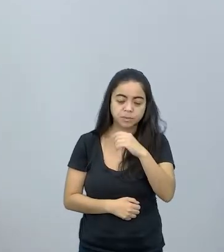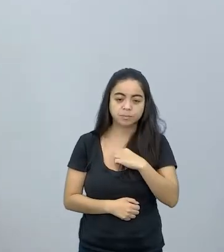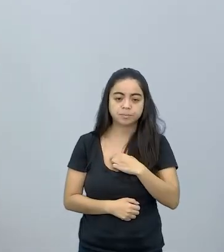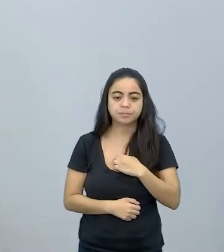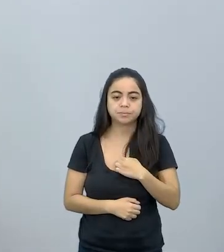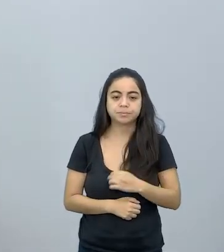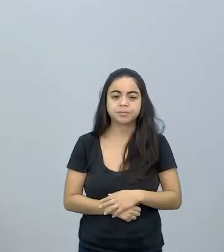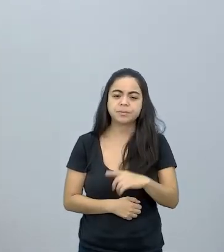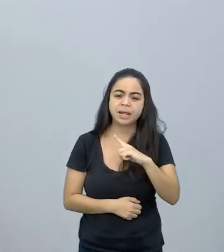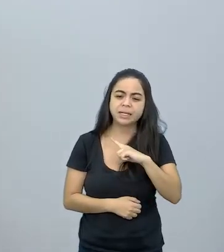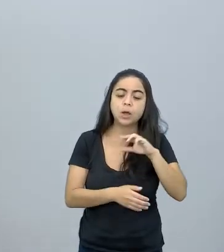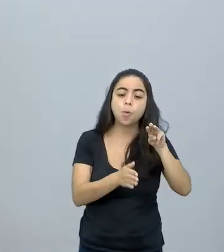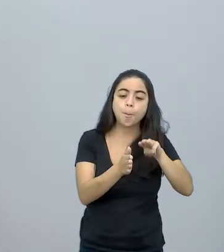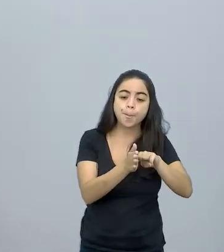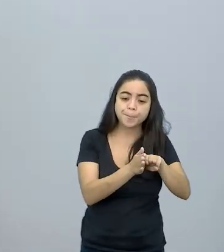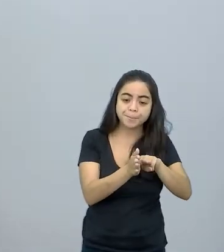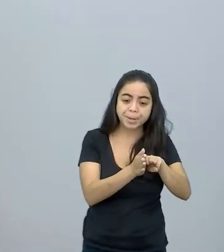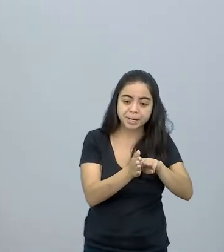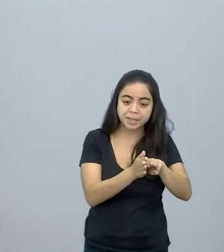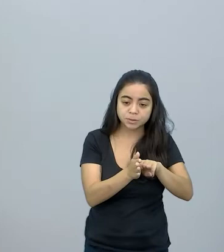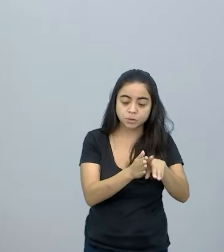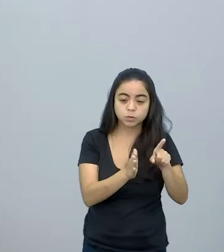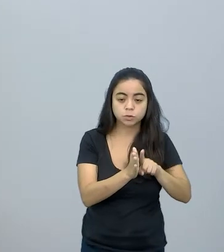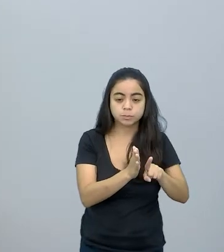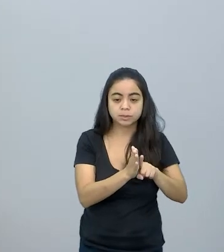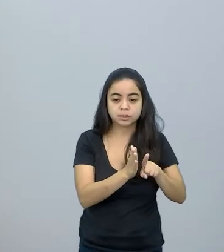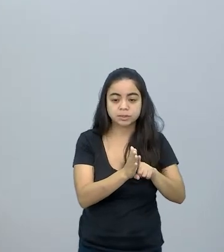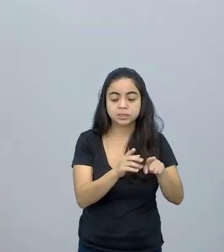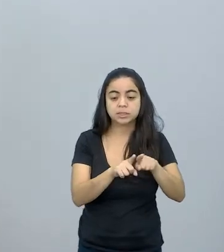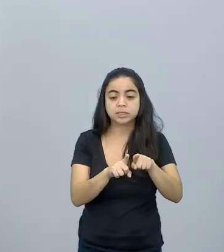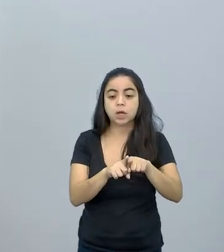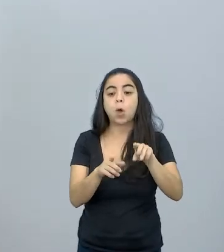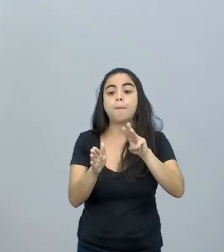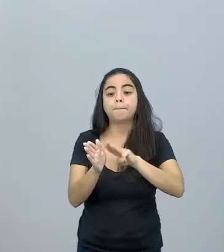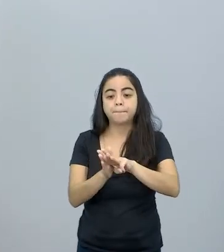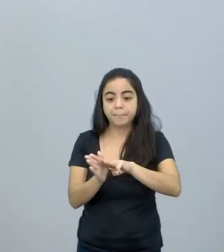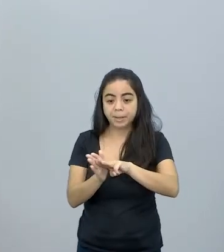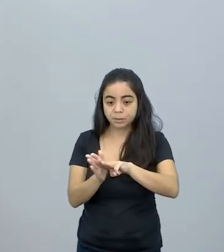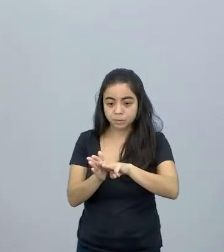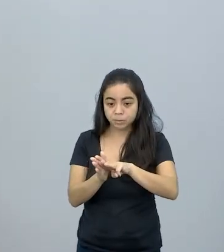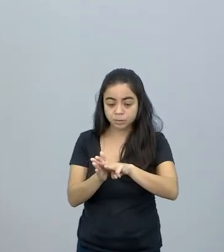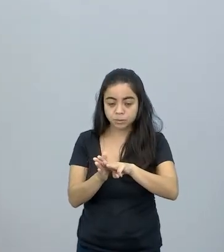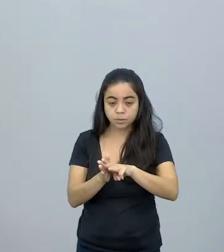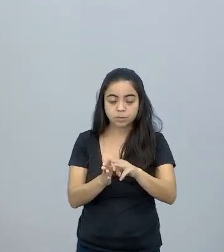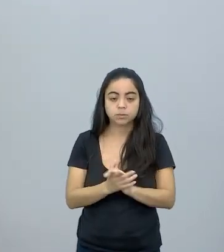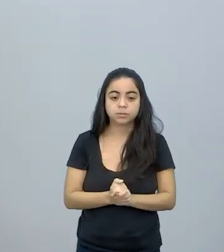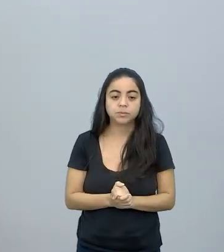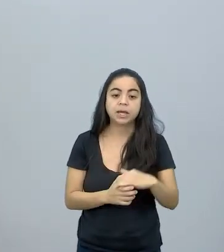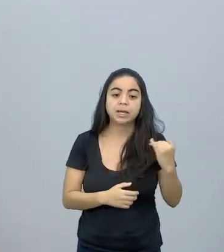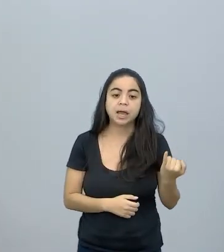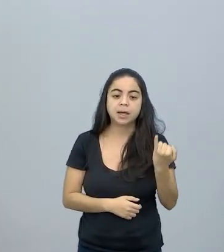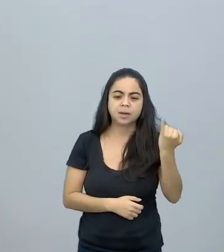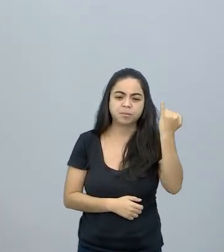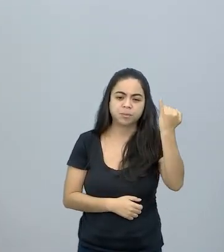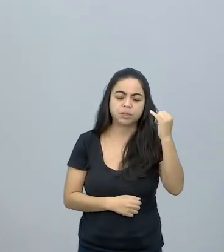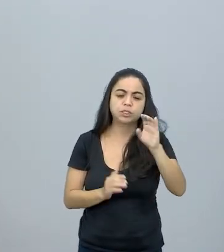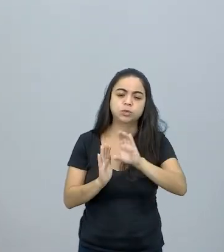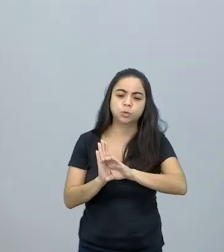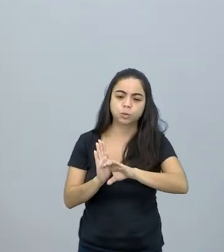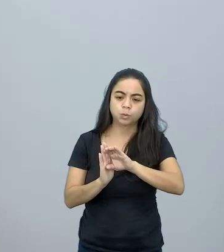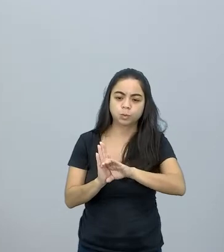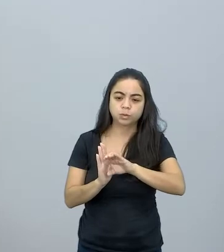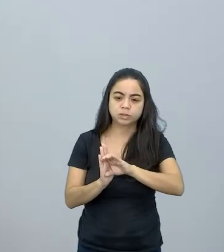que existe um método de pesquisa, que existe uma metodologia de pesquisa, que é importante ter